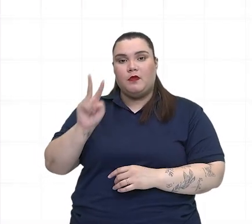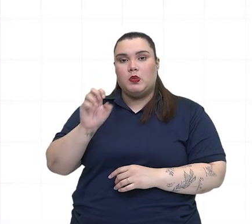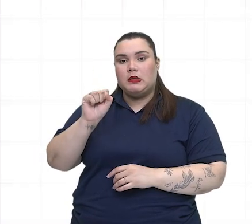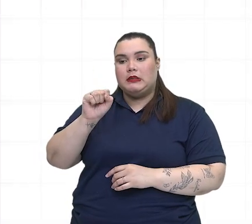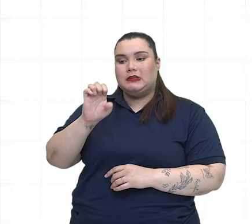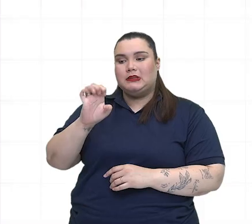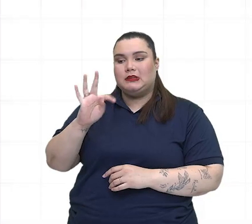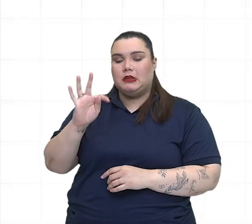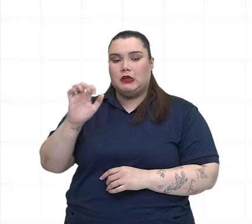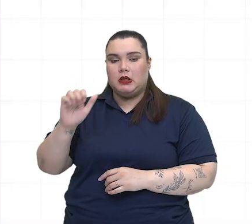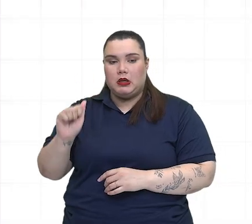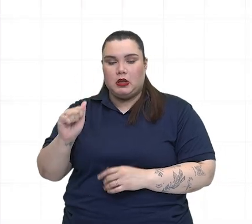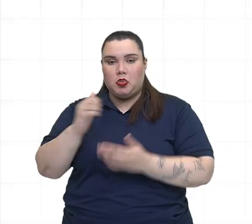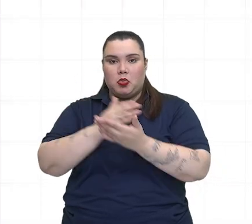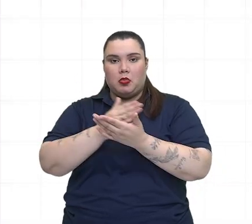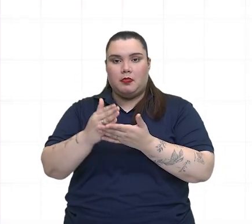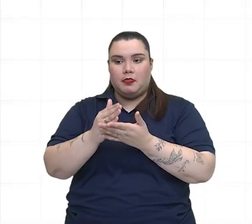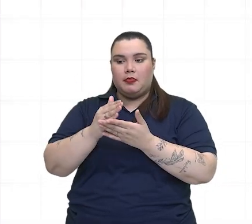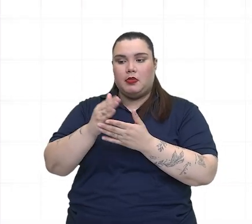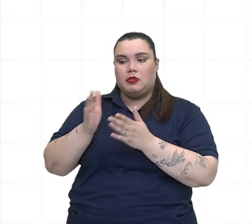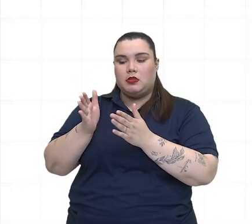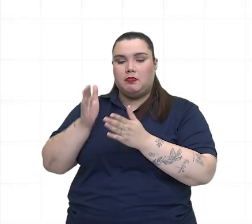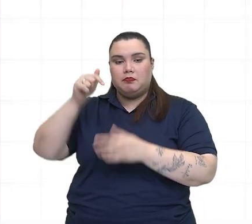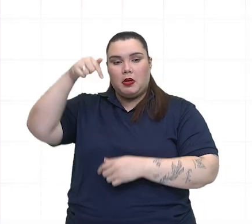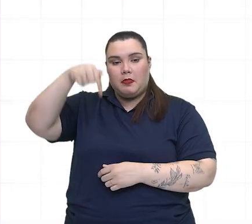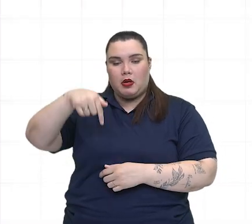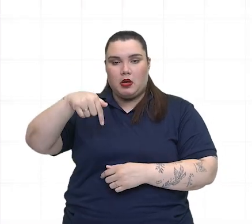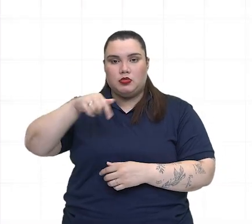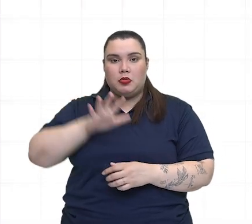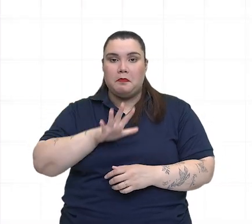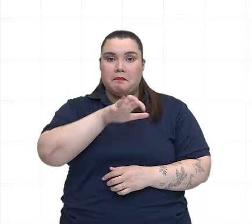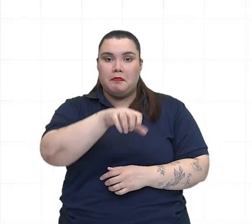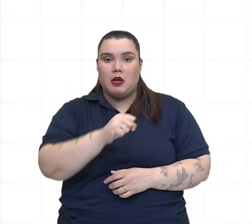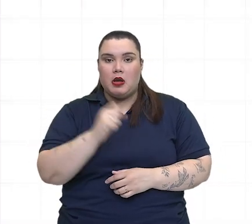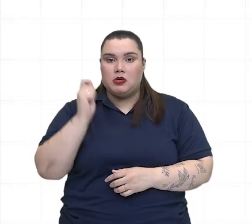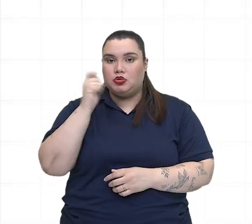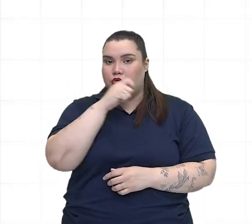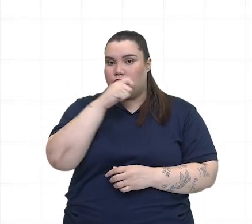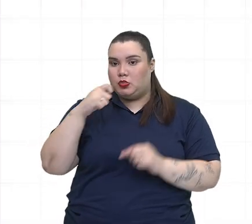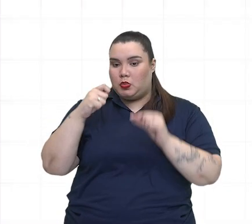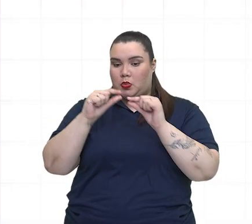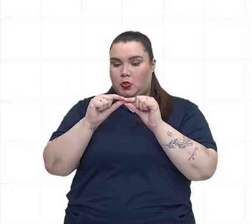olha. No início, então, pegar a escova.